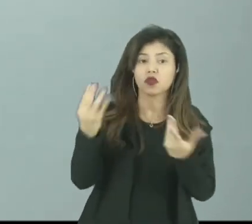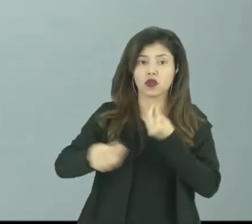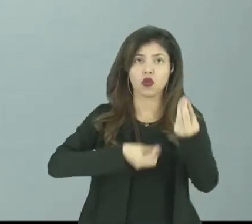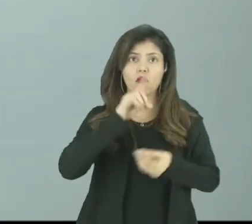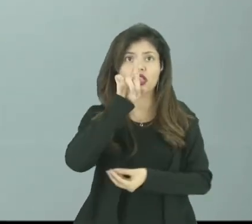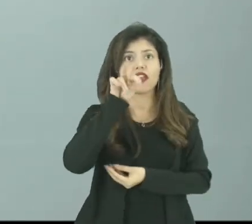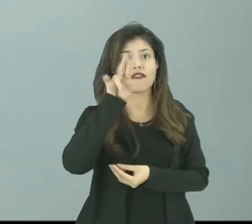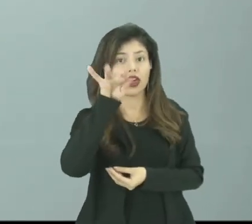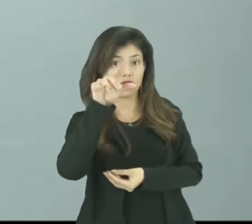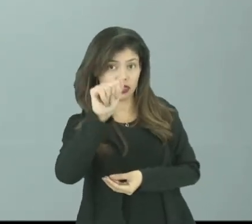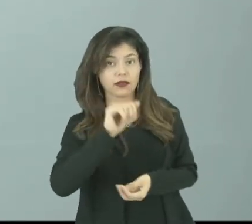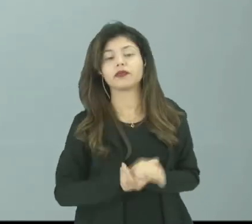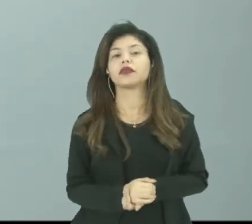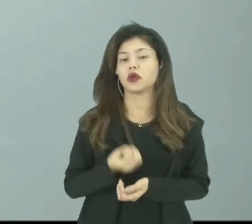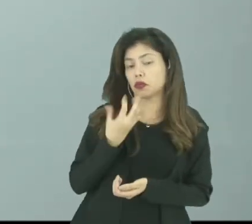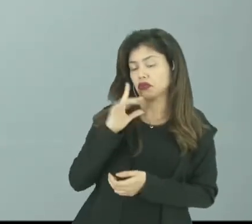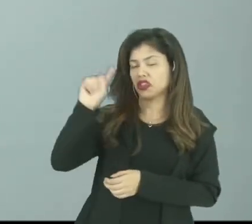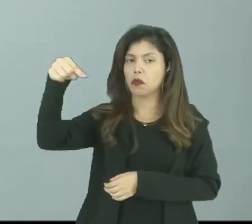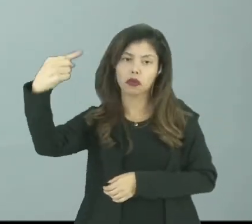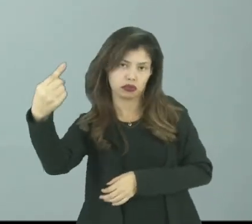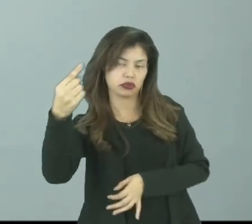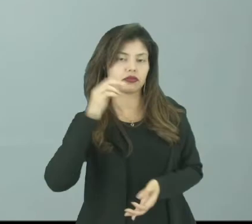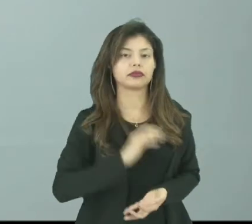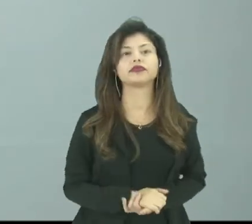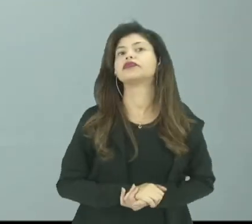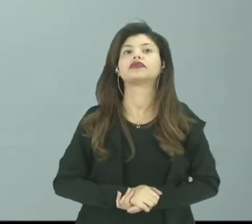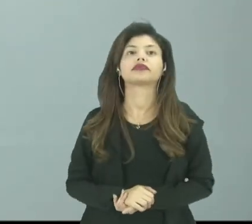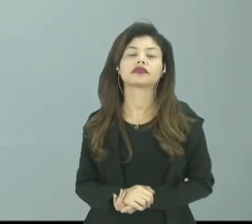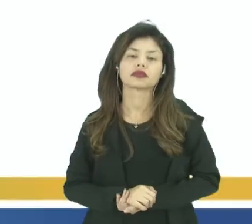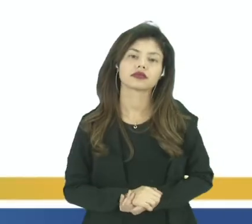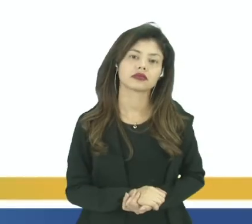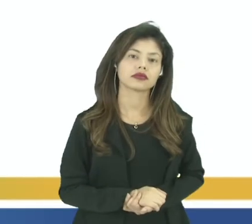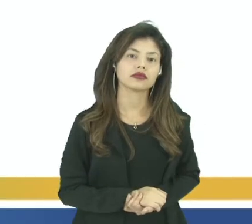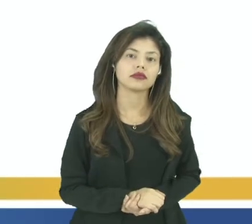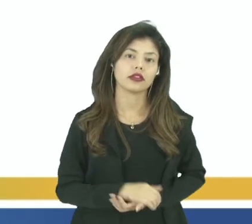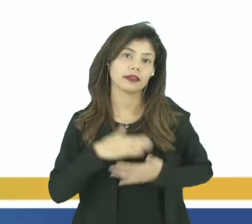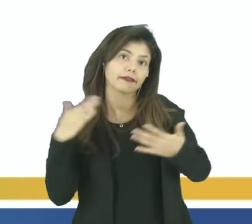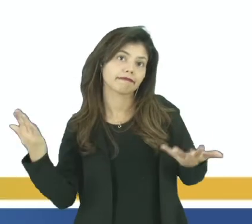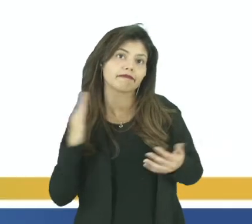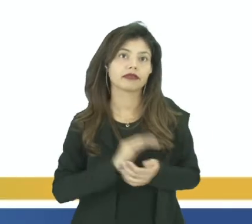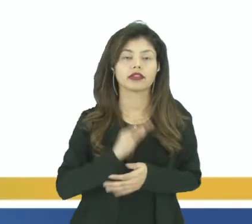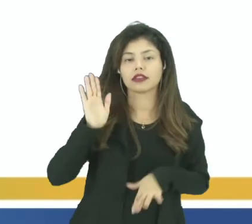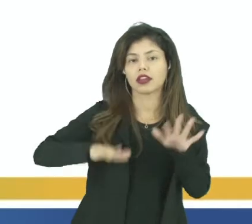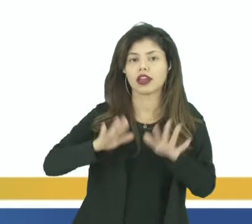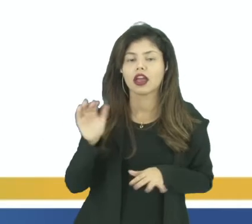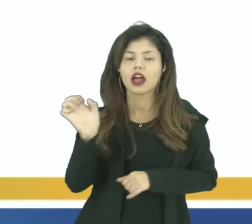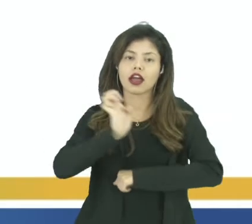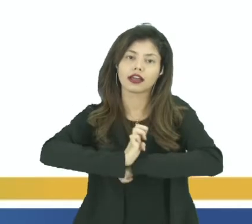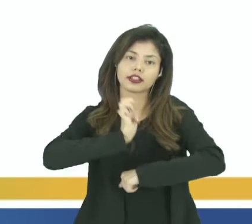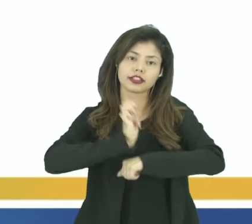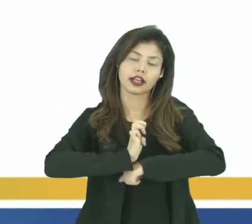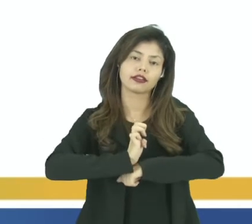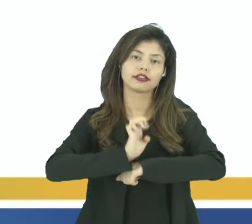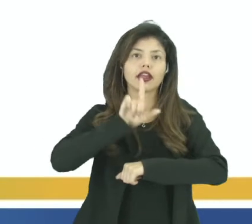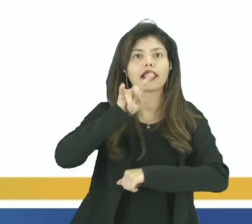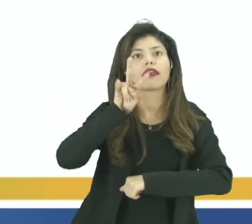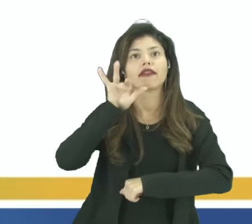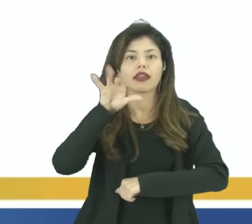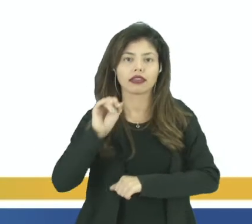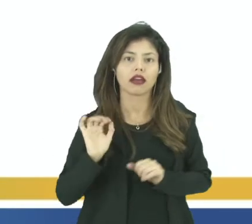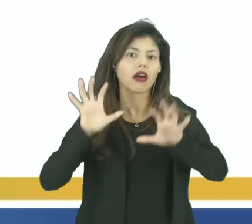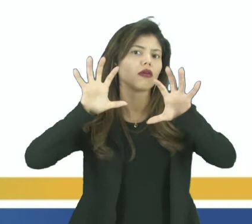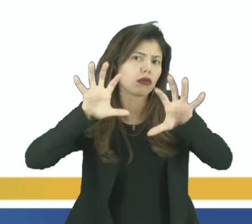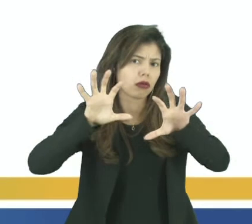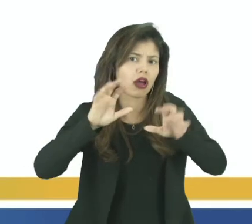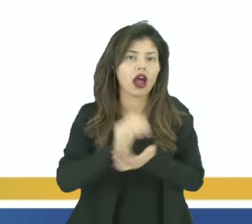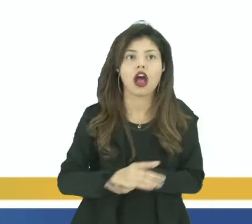ele passa a ser algo bom. Tá? Então, não por acaso que Hobbes chama o Estado de Leviatã, um dos nomes